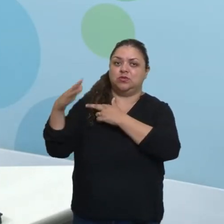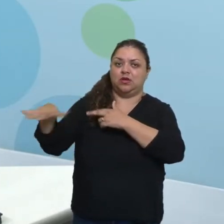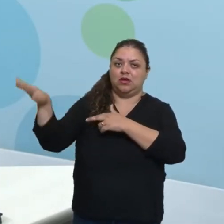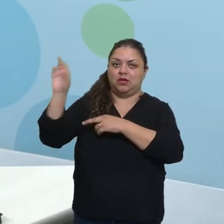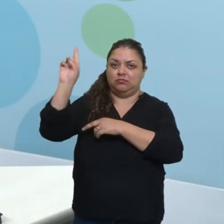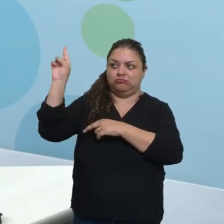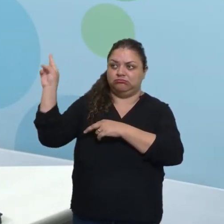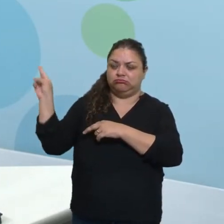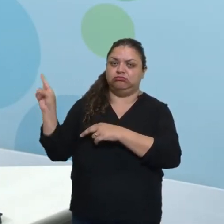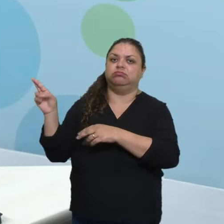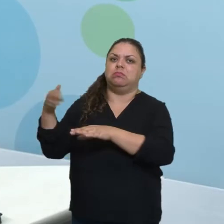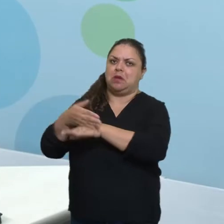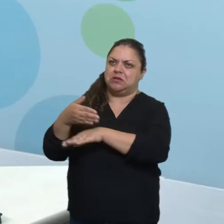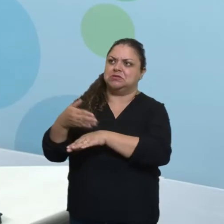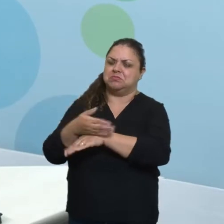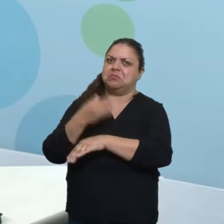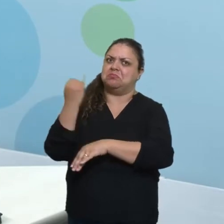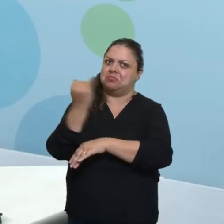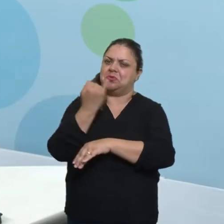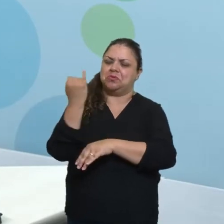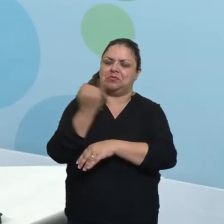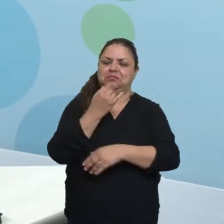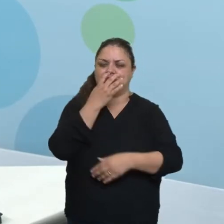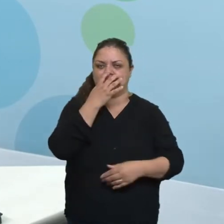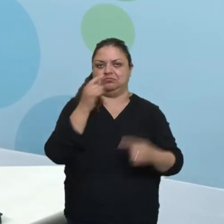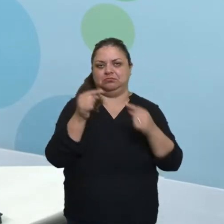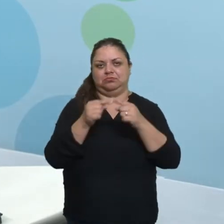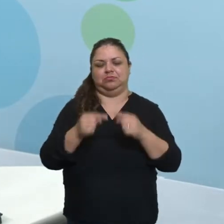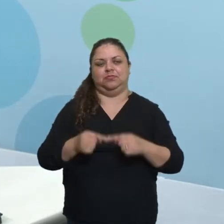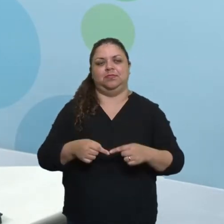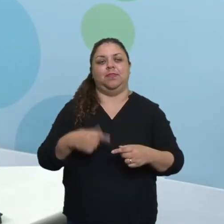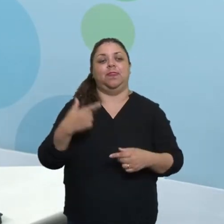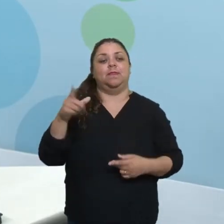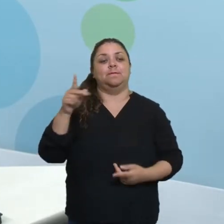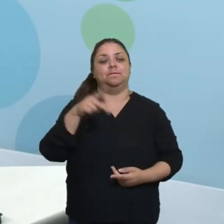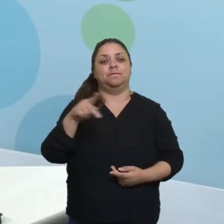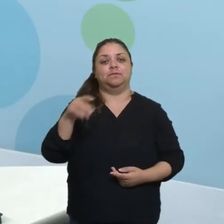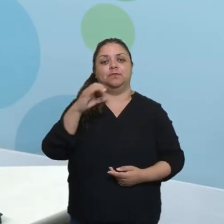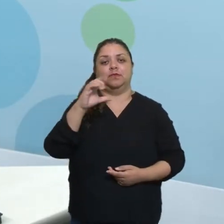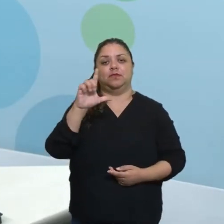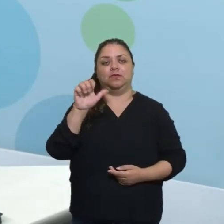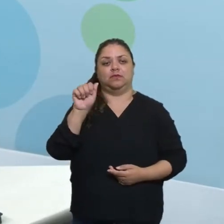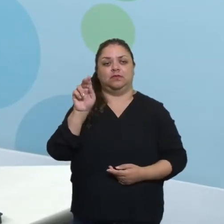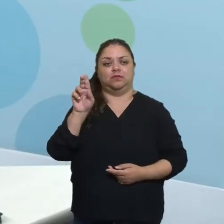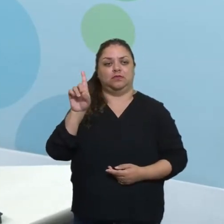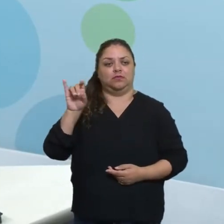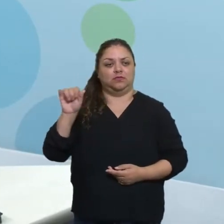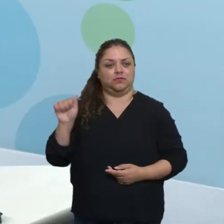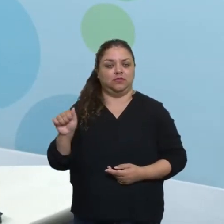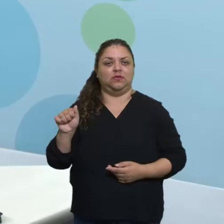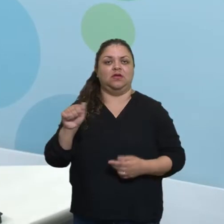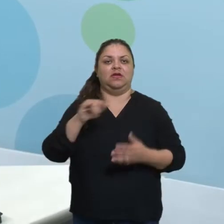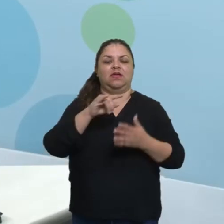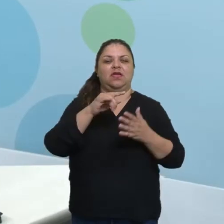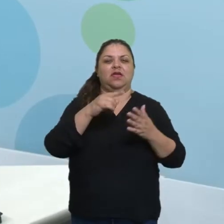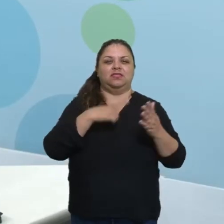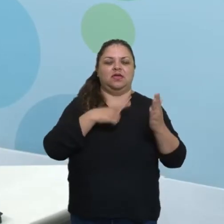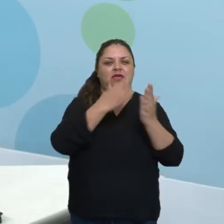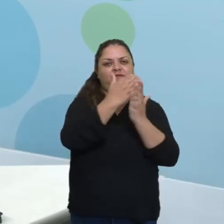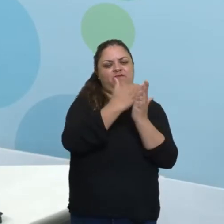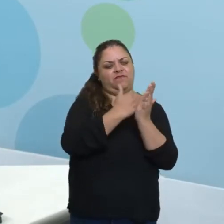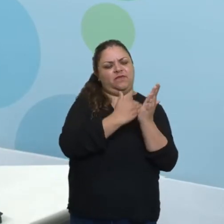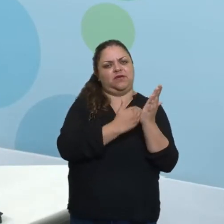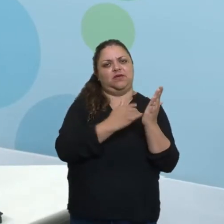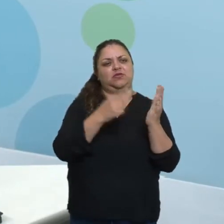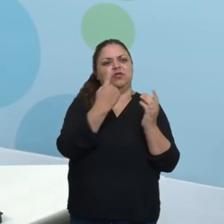pertinente é importante a professora Cláudia comentou da ficha individual do estudante que ajuda muito na